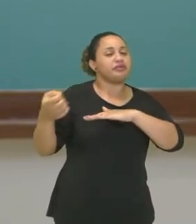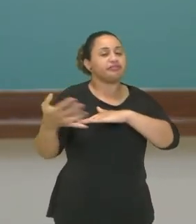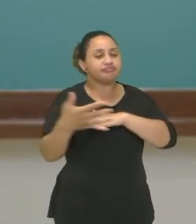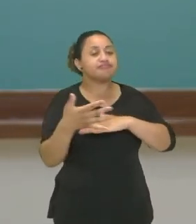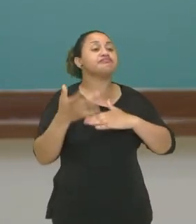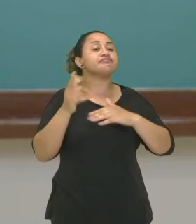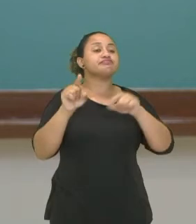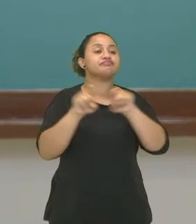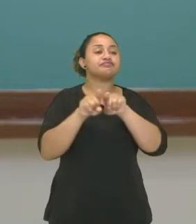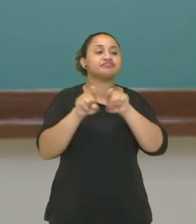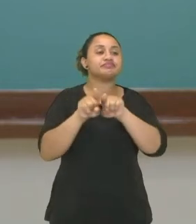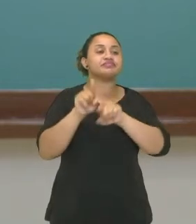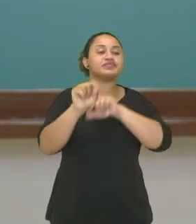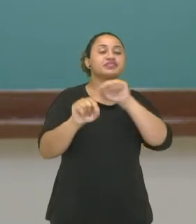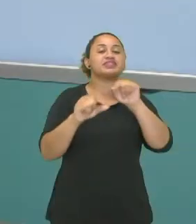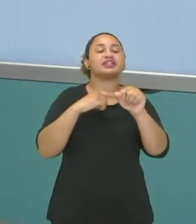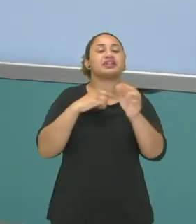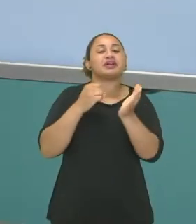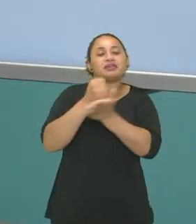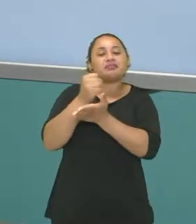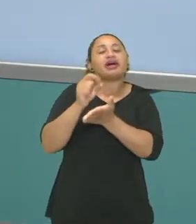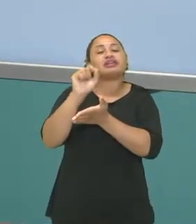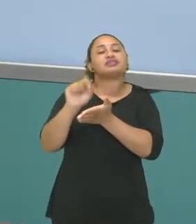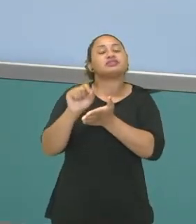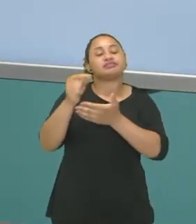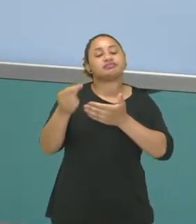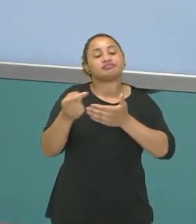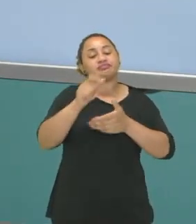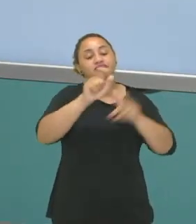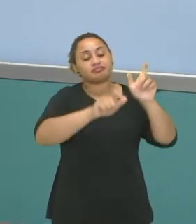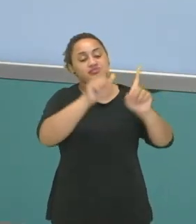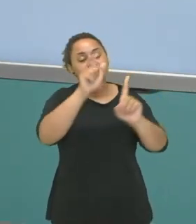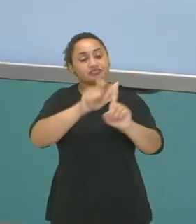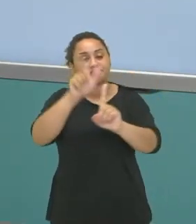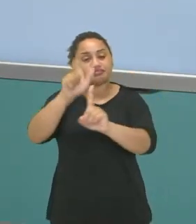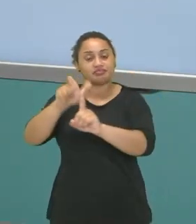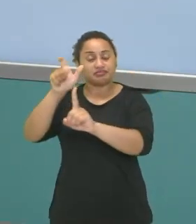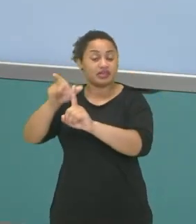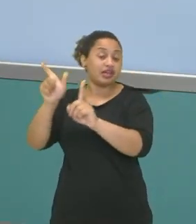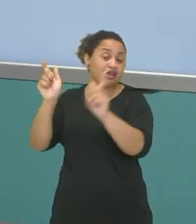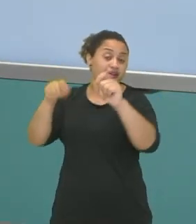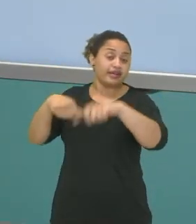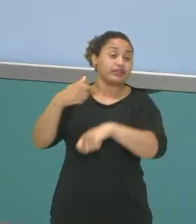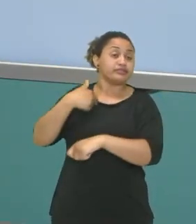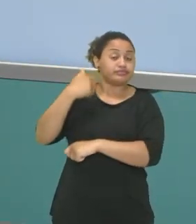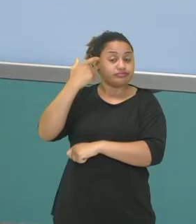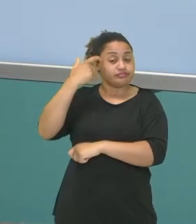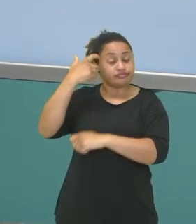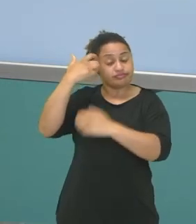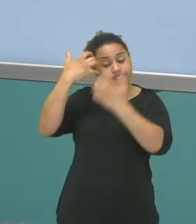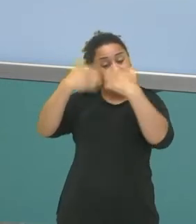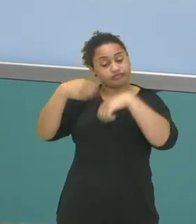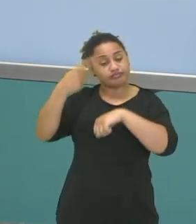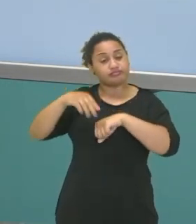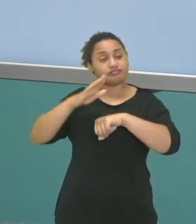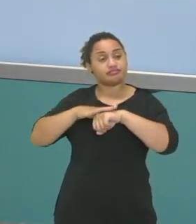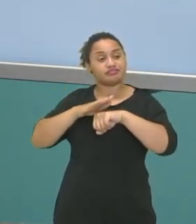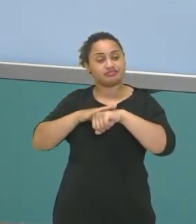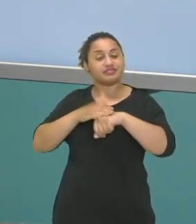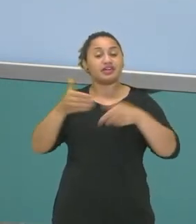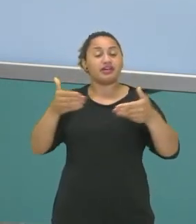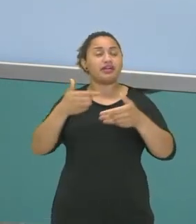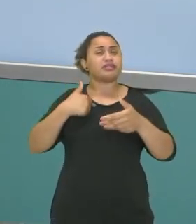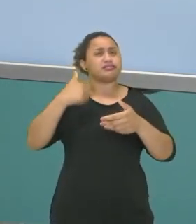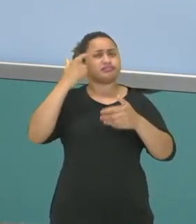também se fundamenta então nesta ideia do sujeito, o sujeito capaz de pensar a si mesmo. E agora, a mente